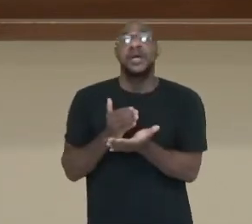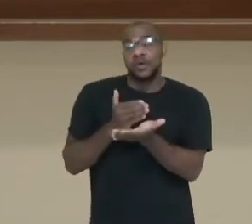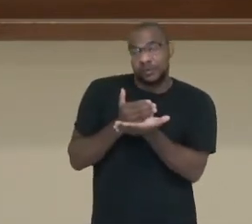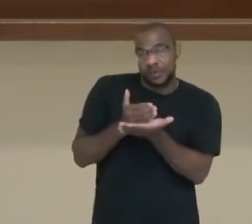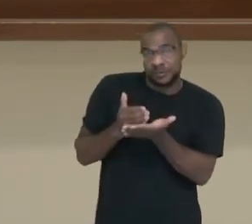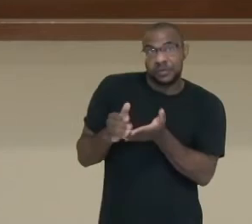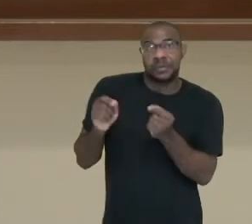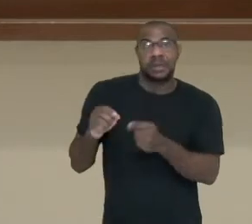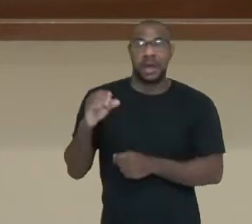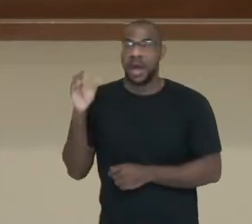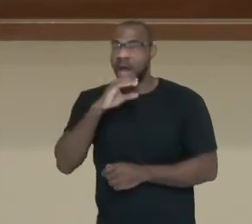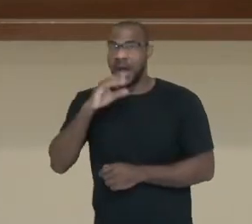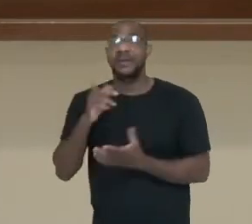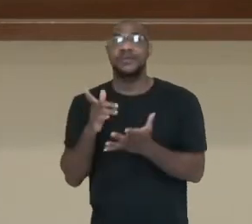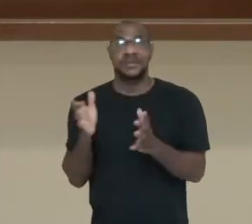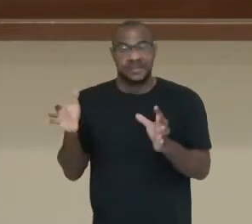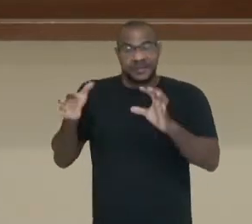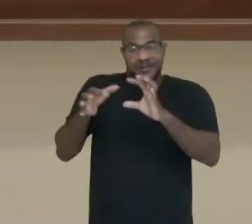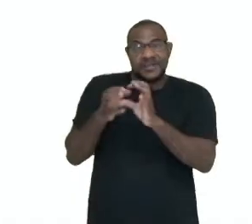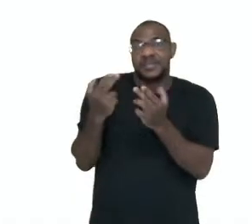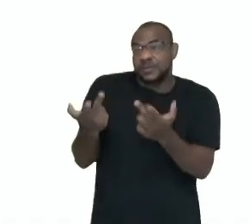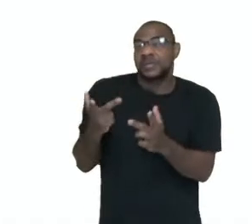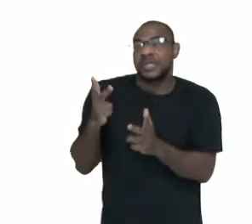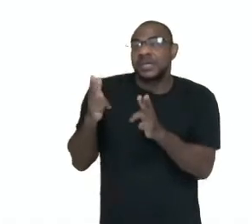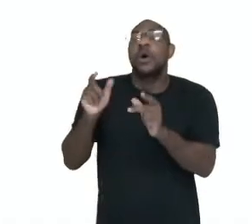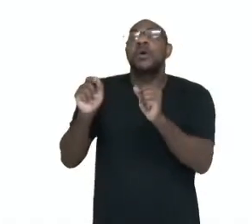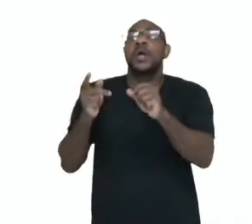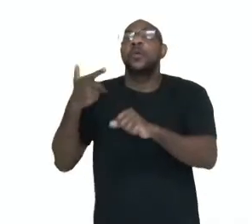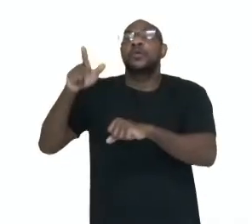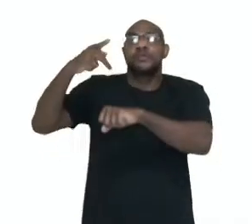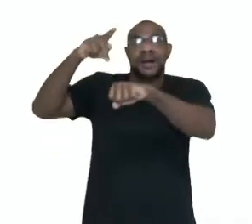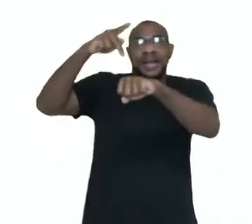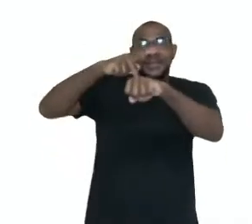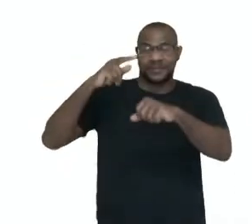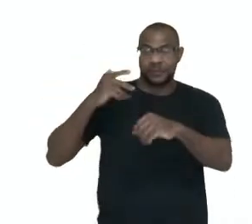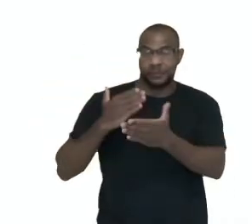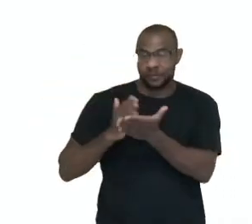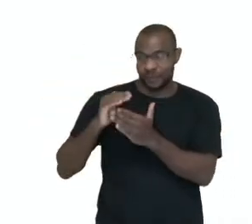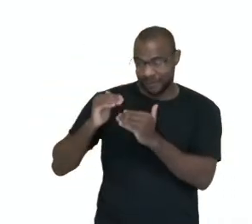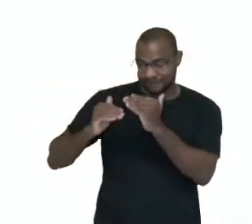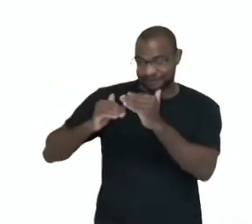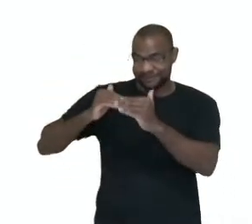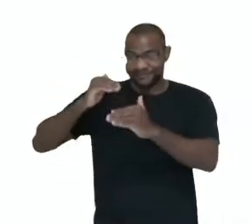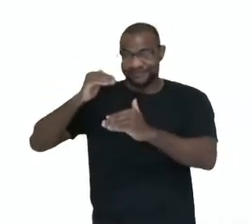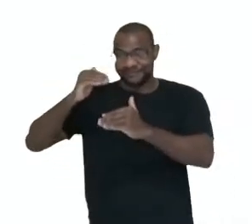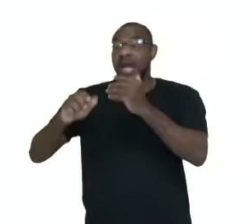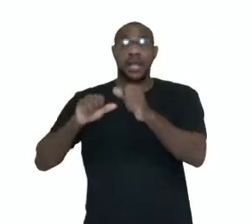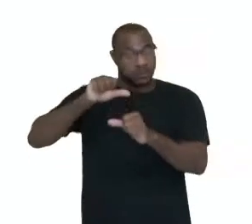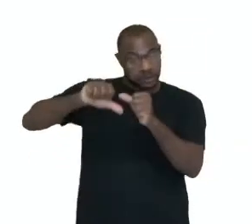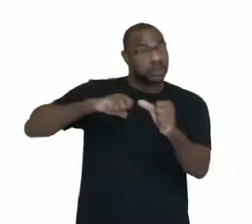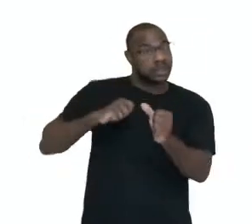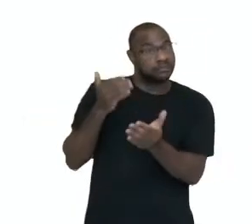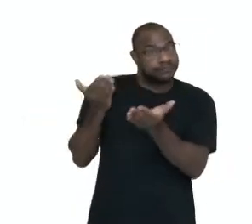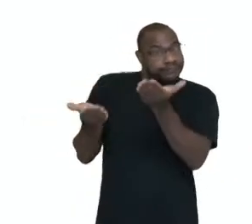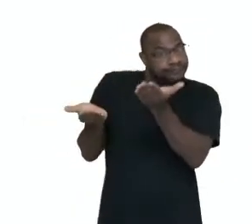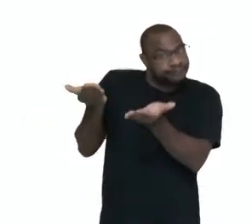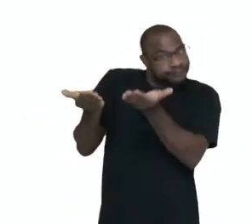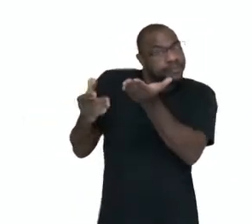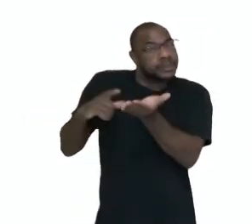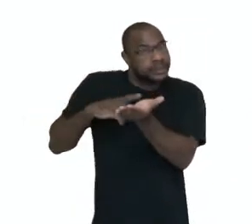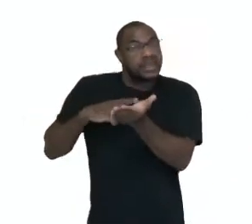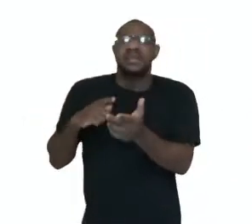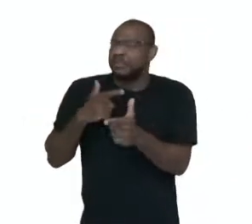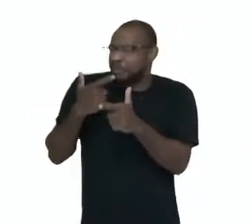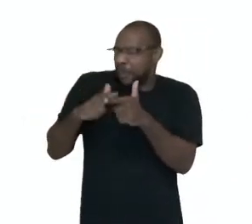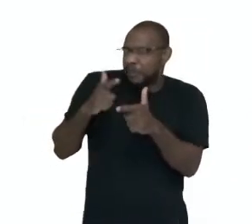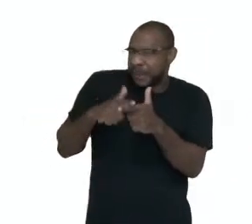muito similar aos outros países. Claro que essas mudanças, elas não representaram um equilíbrio instantâneo. Tiveram problemas